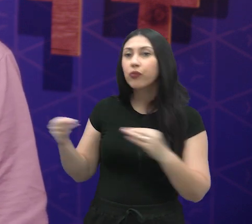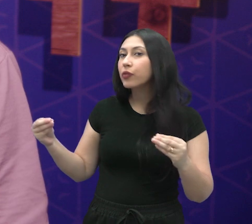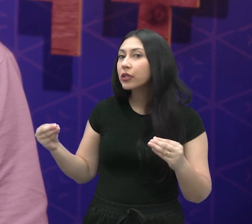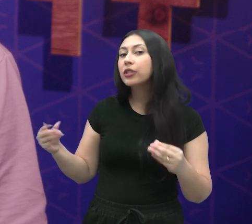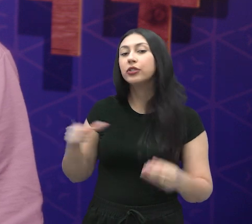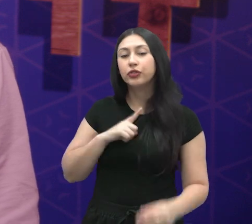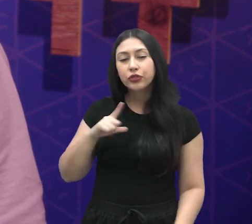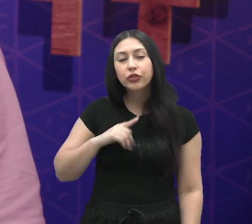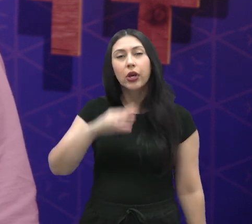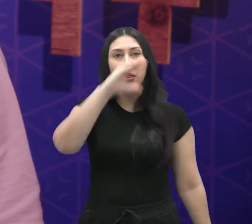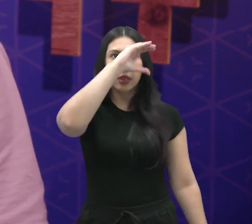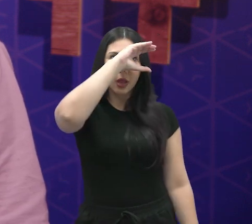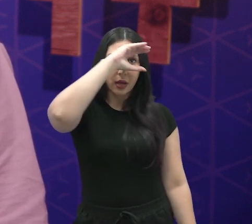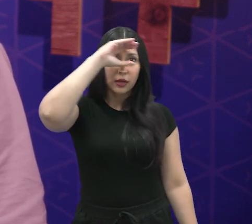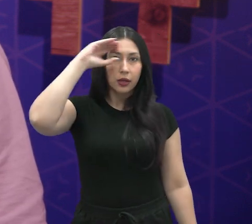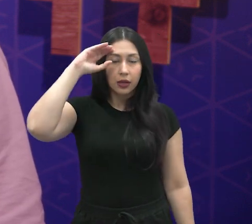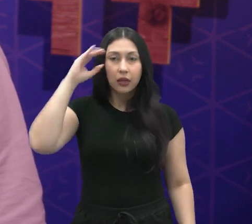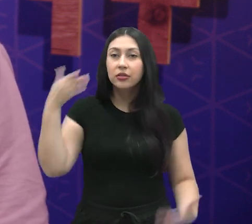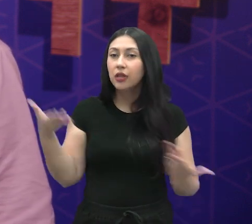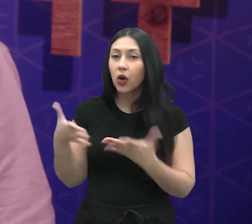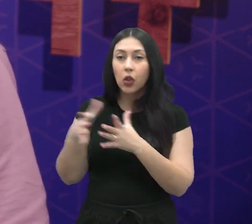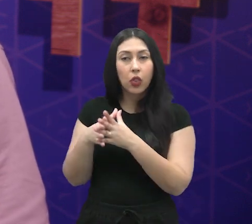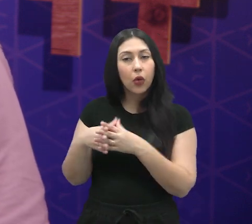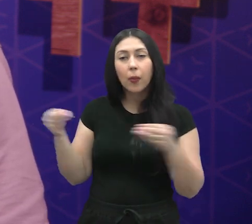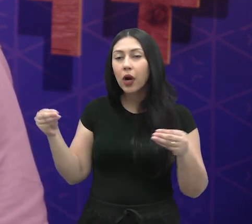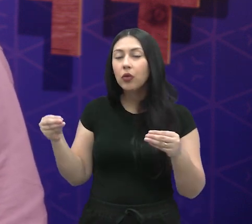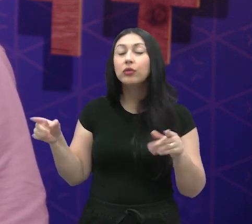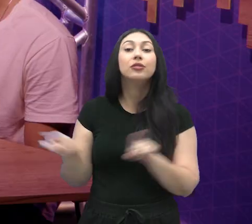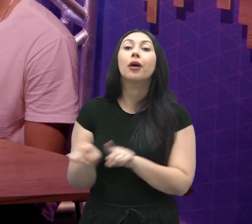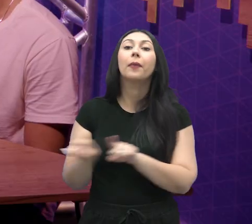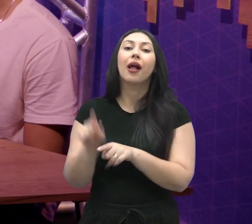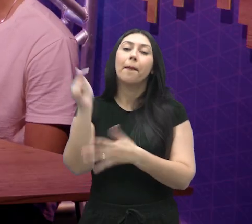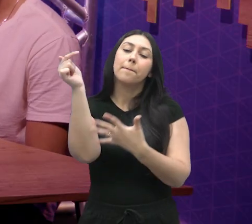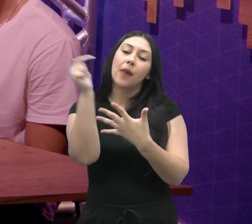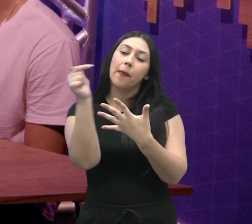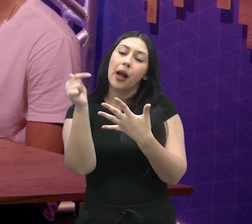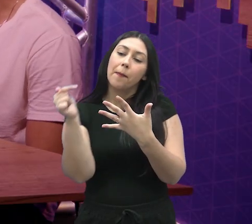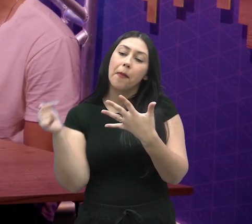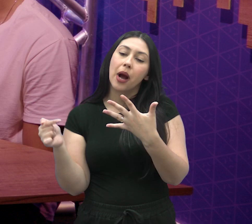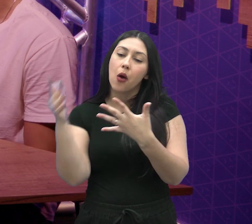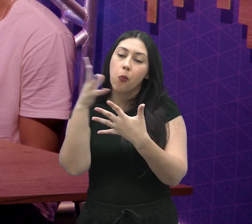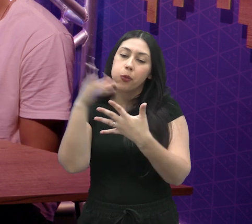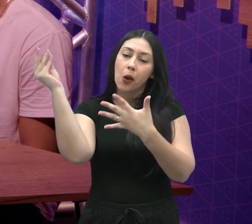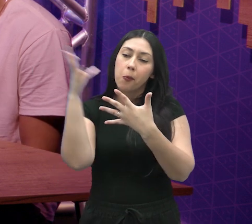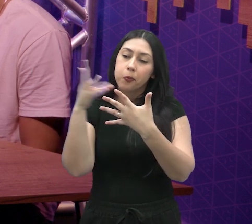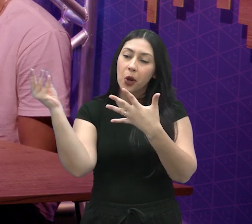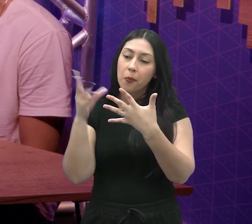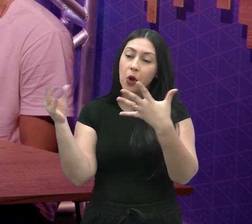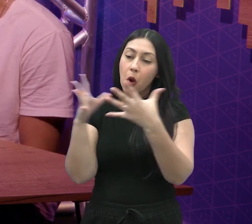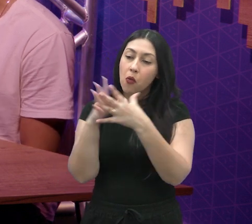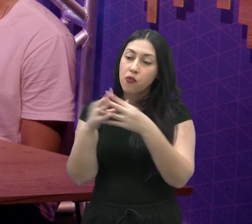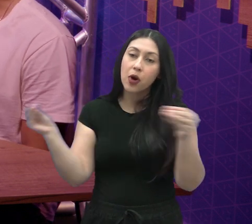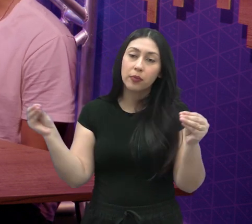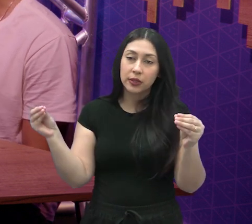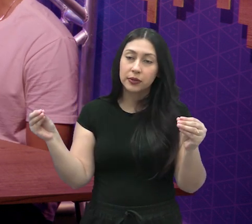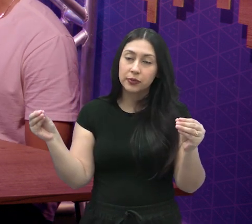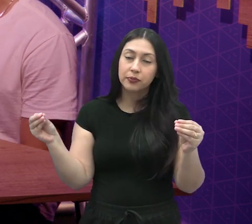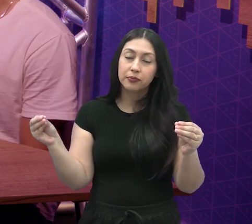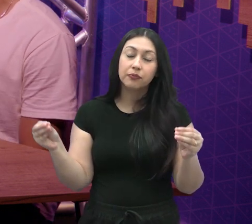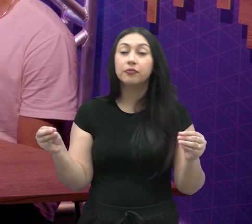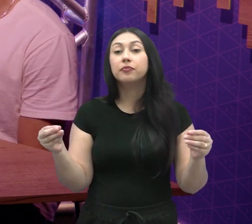tinha os neandertais e eles não existem mais, todas as outras espécies elas simplesmente